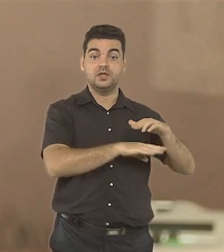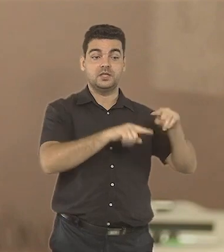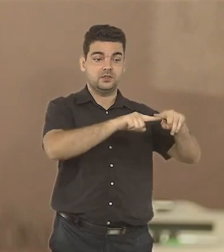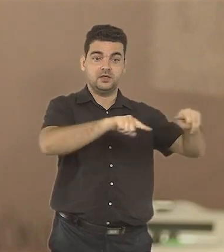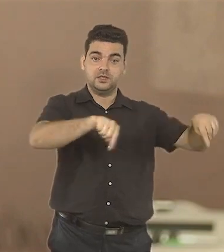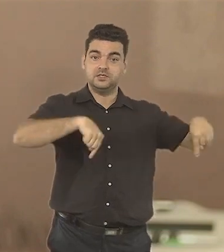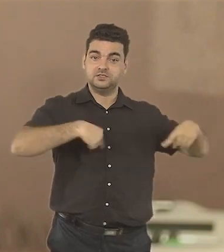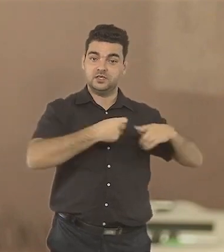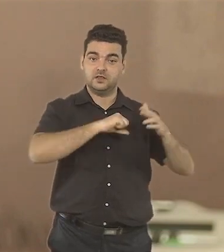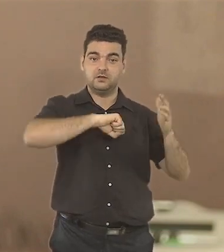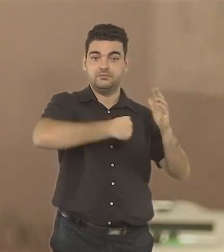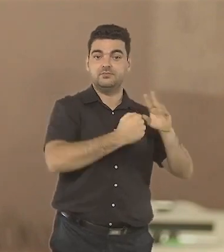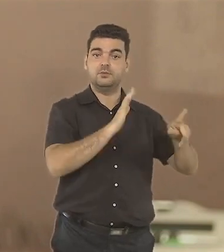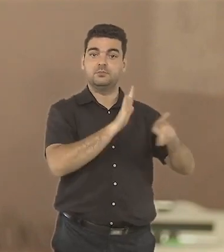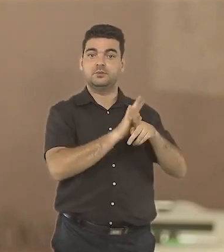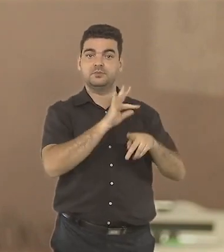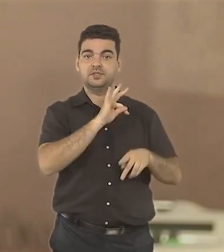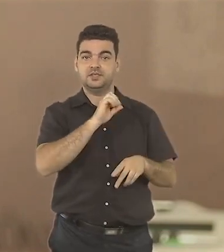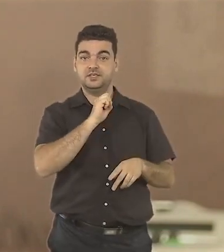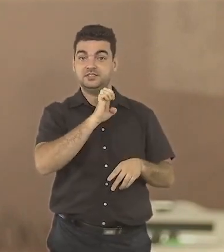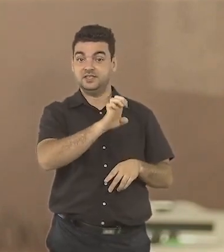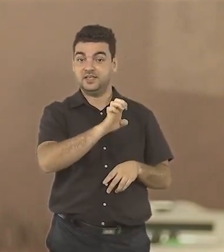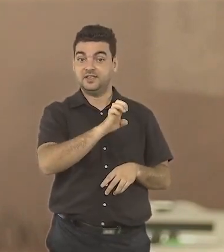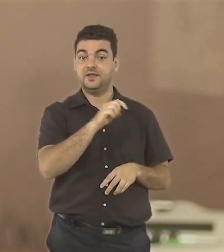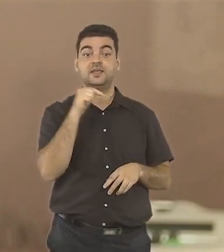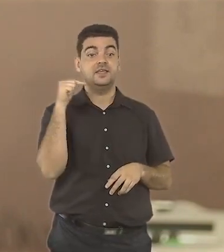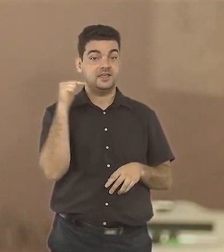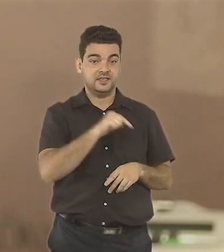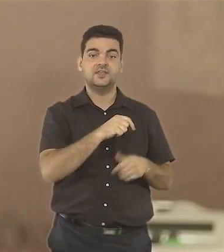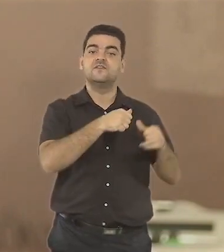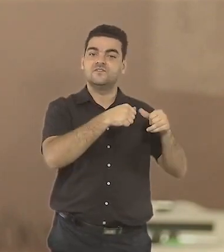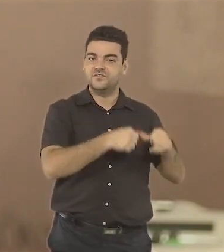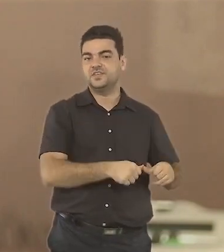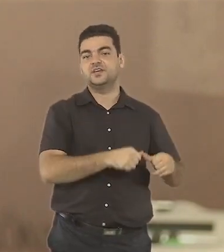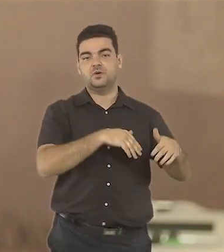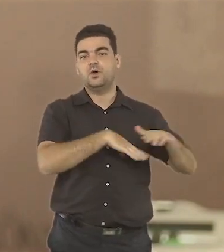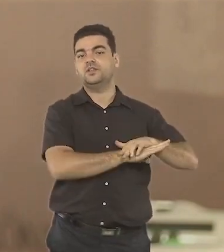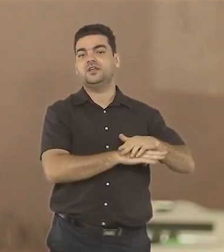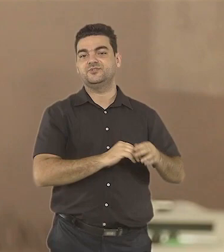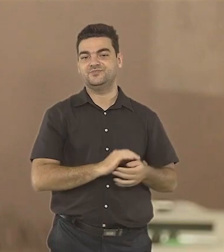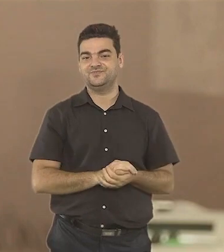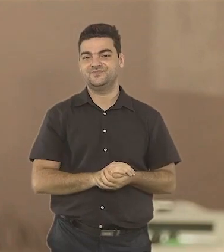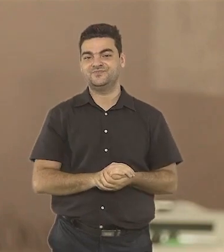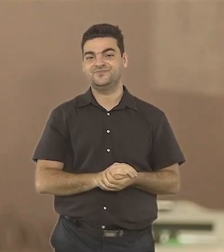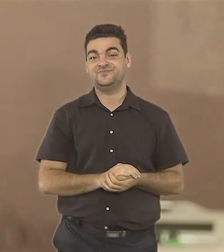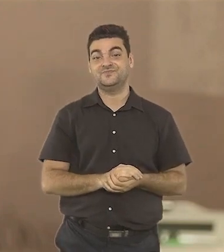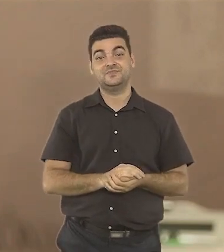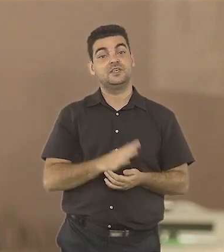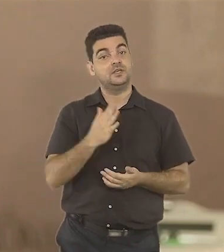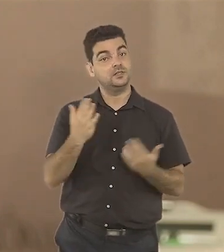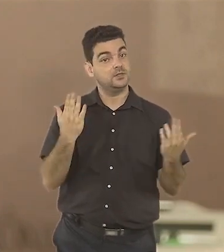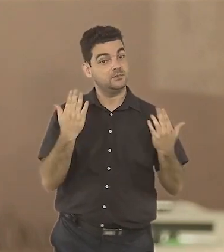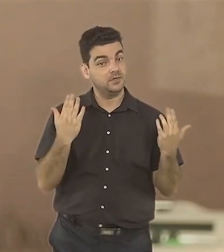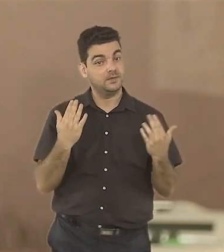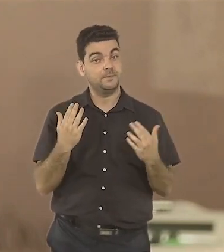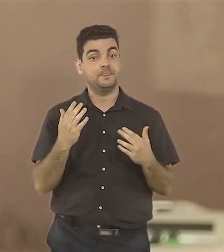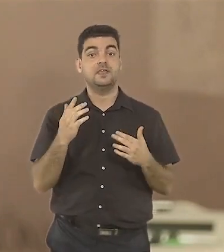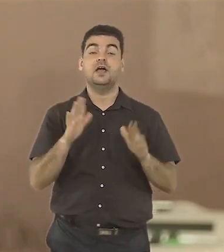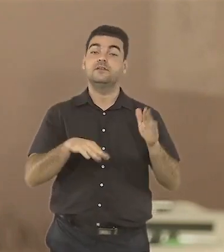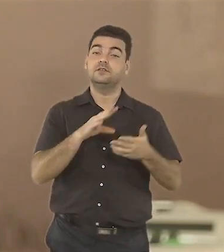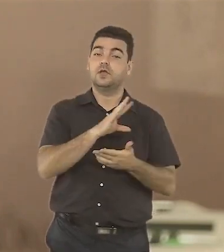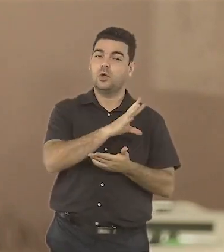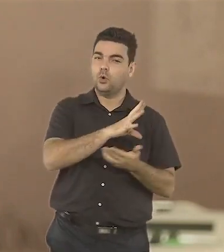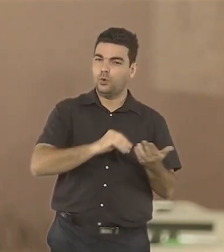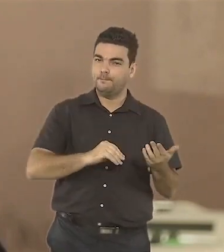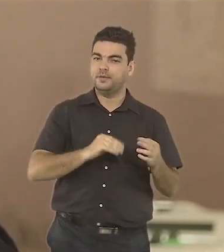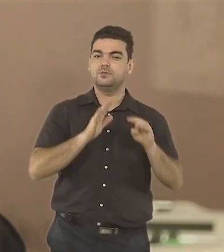uma sala-cofre no TSE, ficando disponível para verificação. Em paralelo, cópias